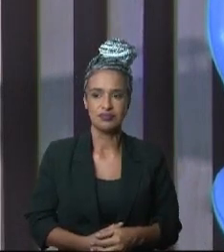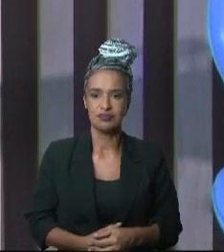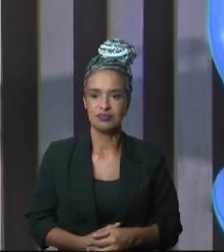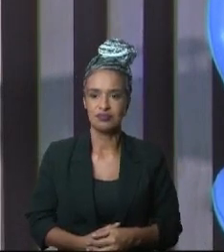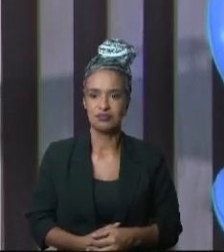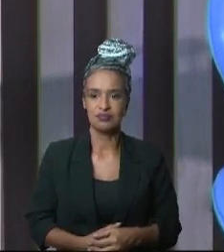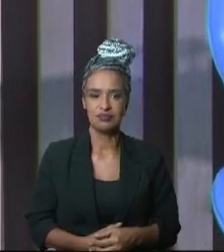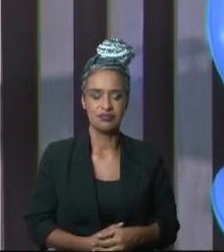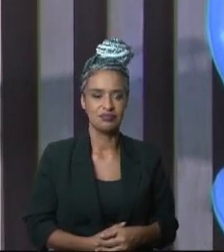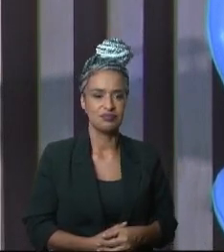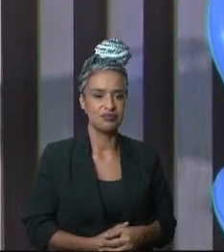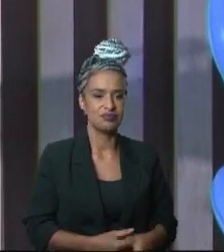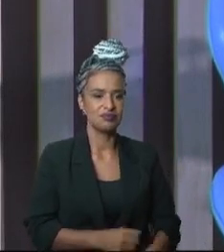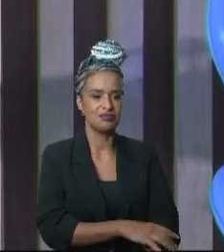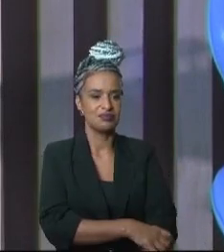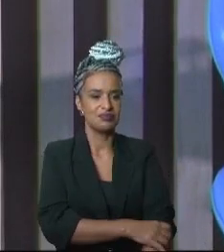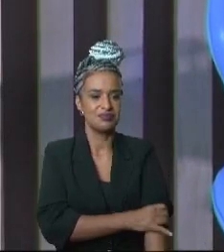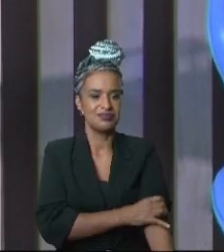¿Qué?